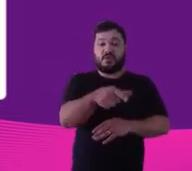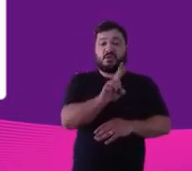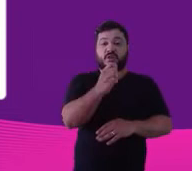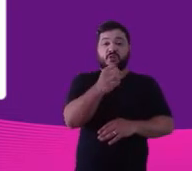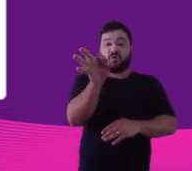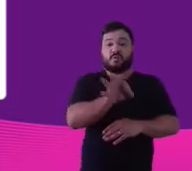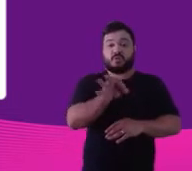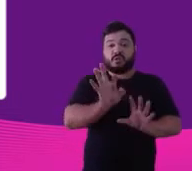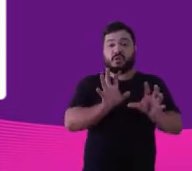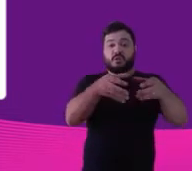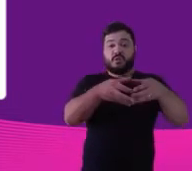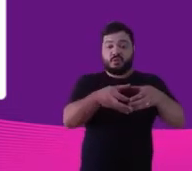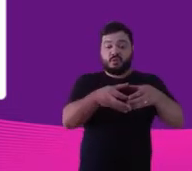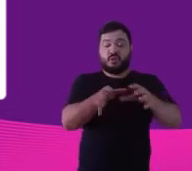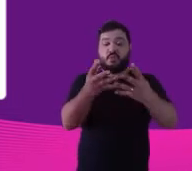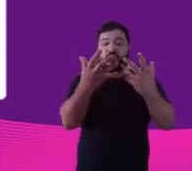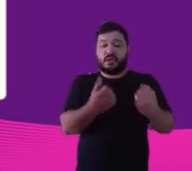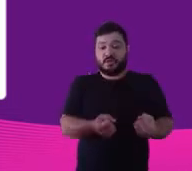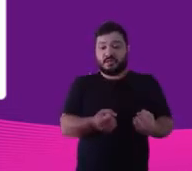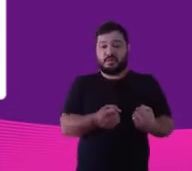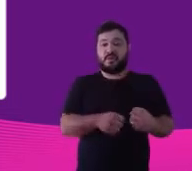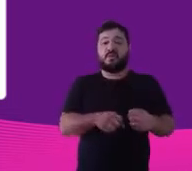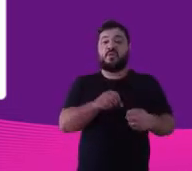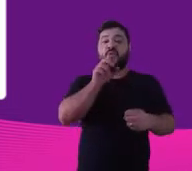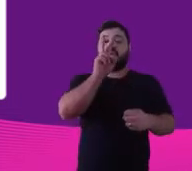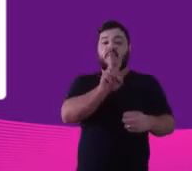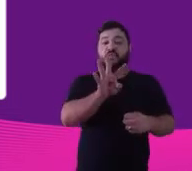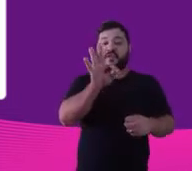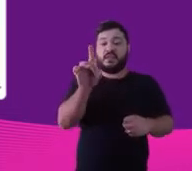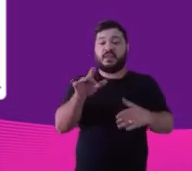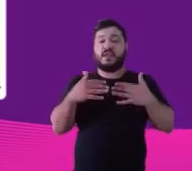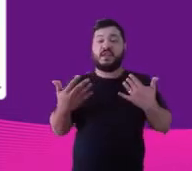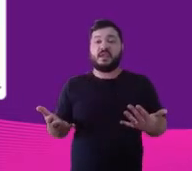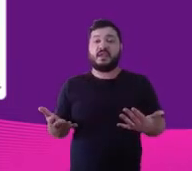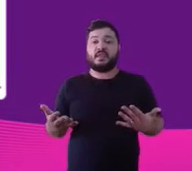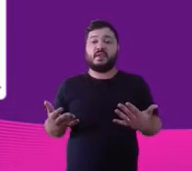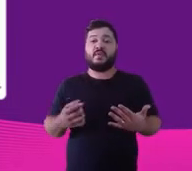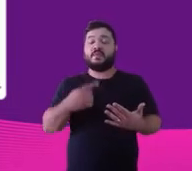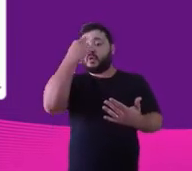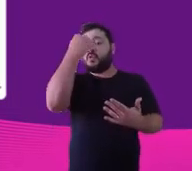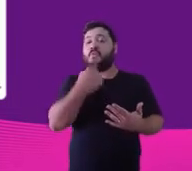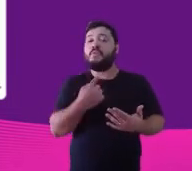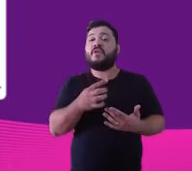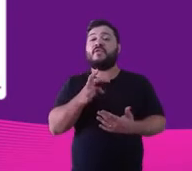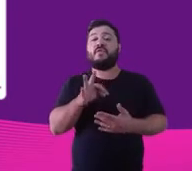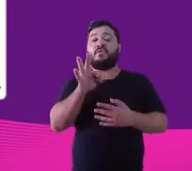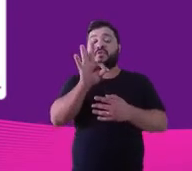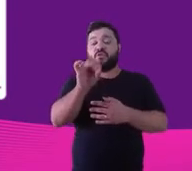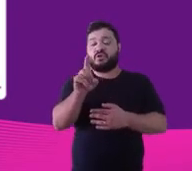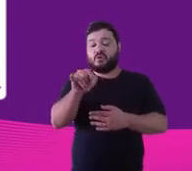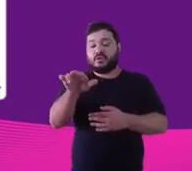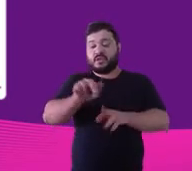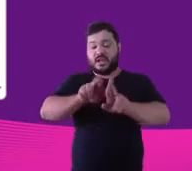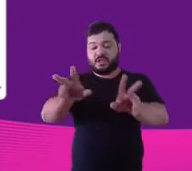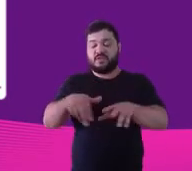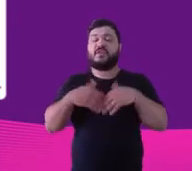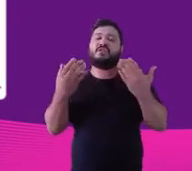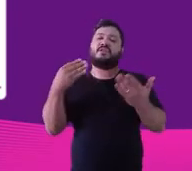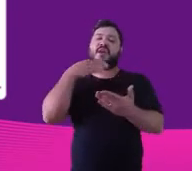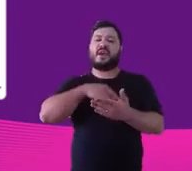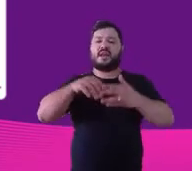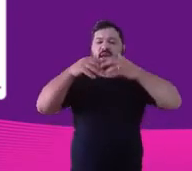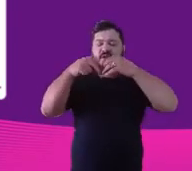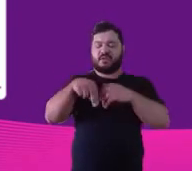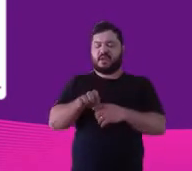18 por cento do grupo e recebeu os ver o ver então uma um perfil que toxicidade diferente né É claro